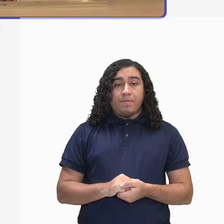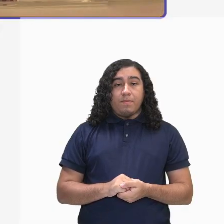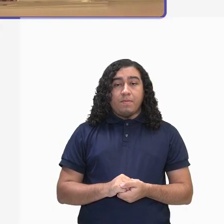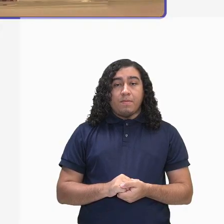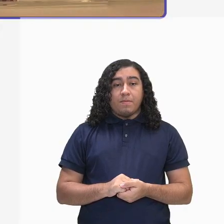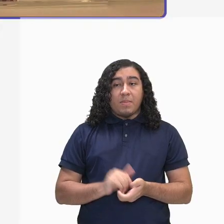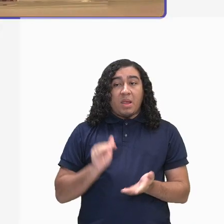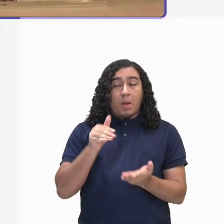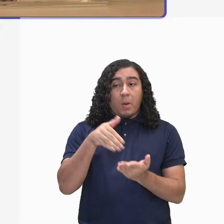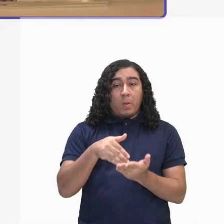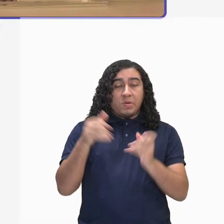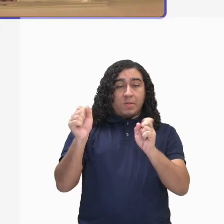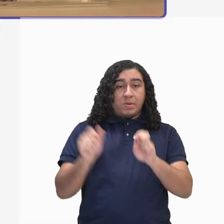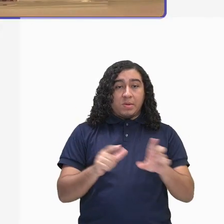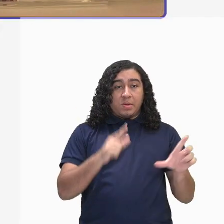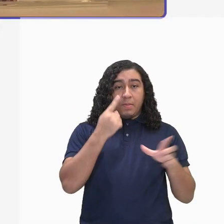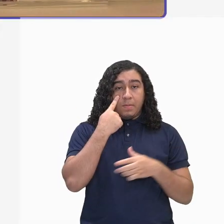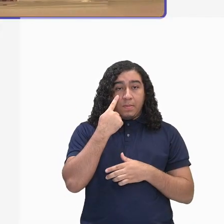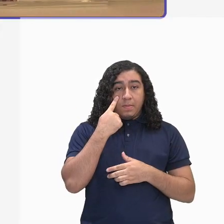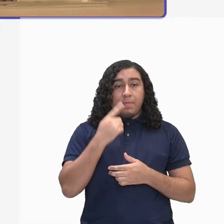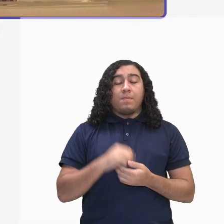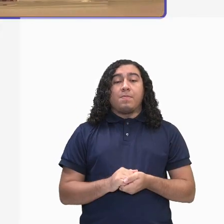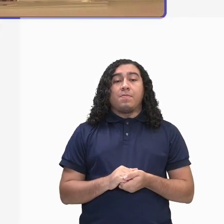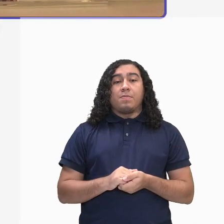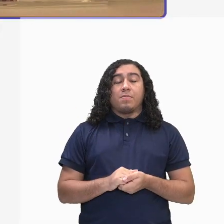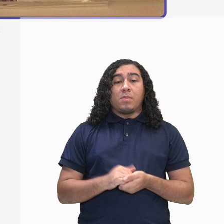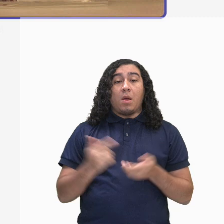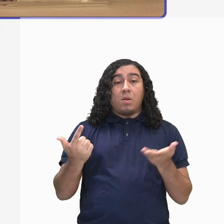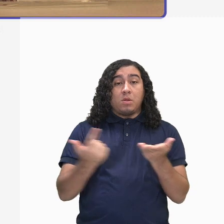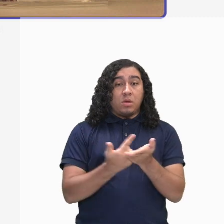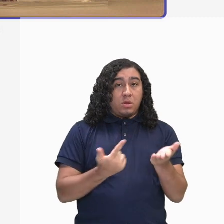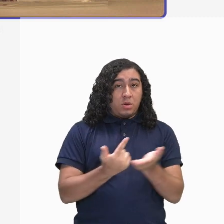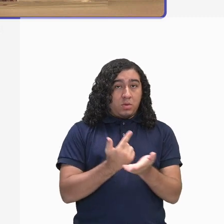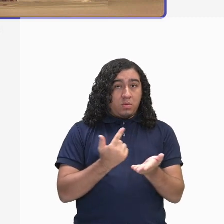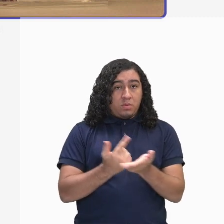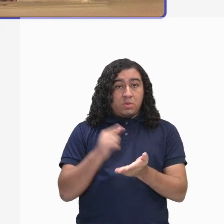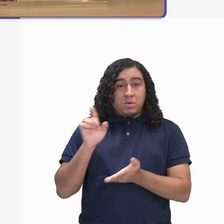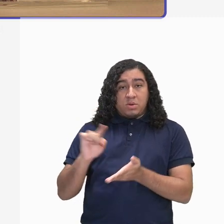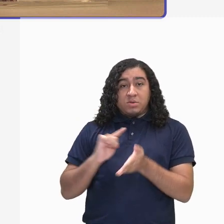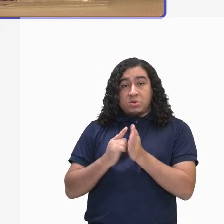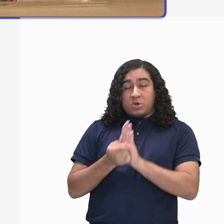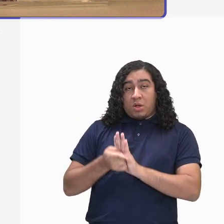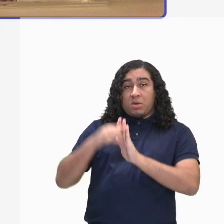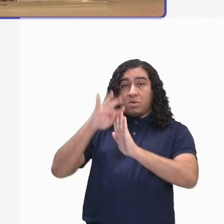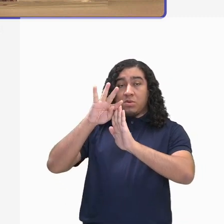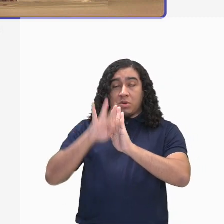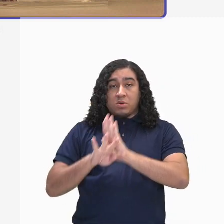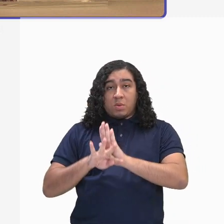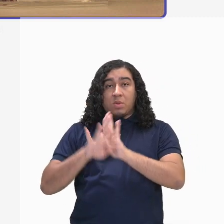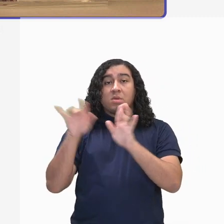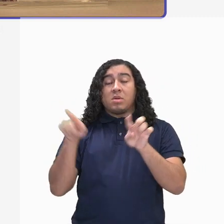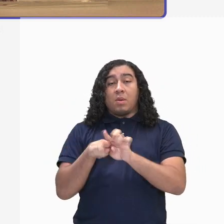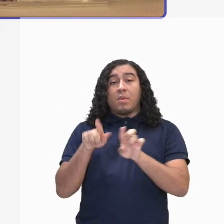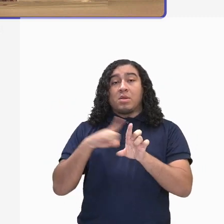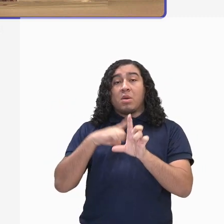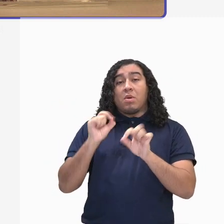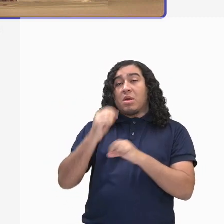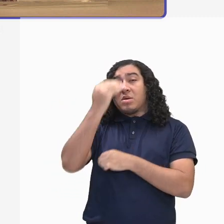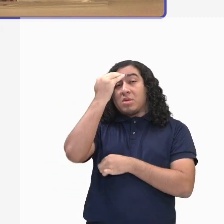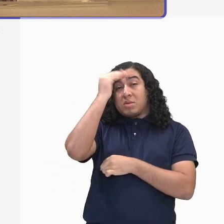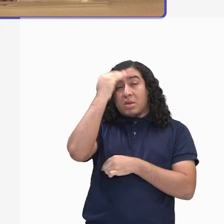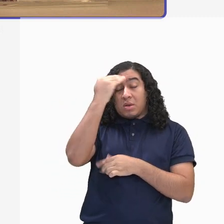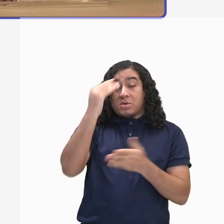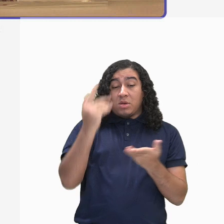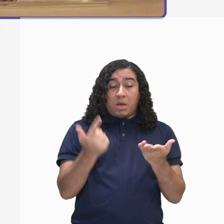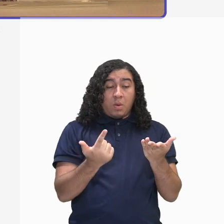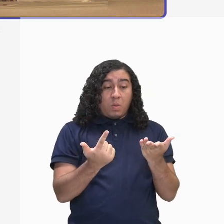cartela. Os livros religiosos interpretam e atualizam a mensagem das Escrituras